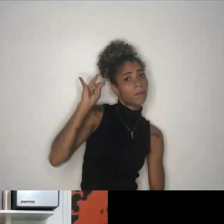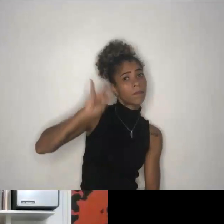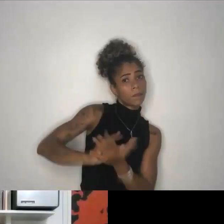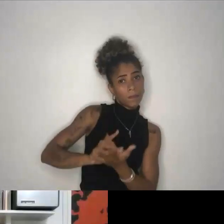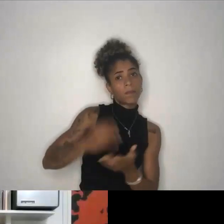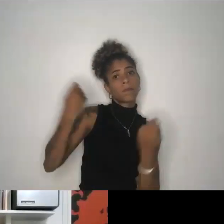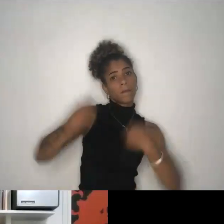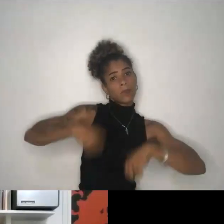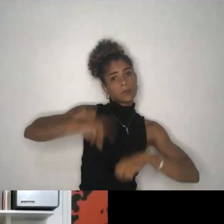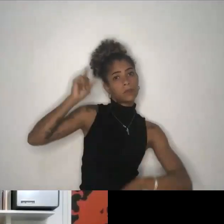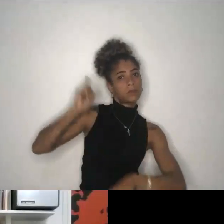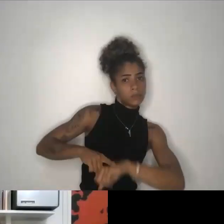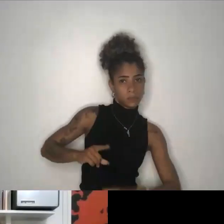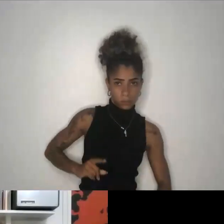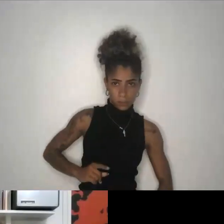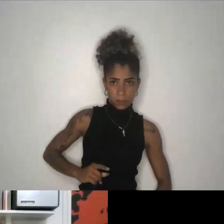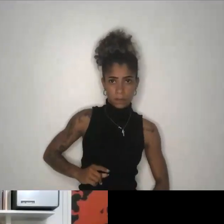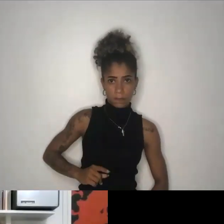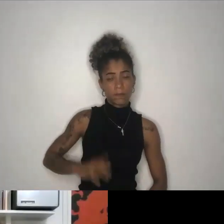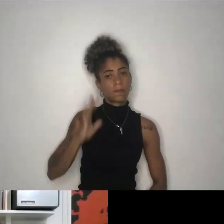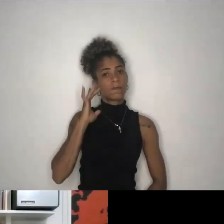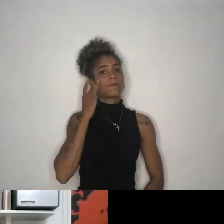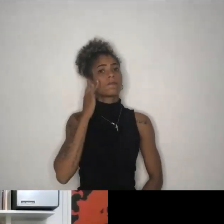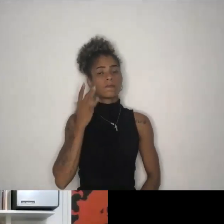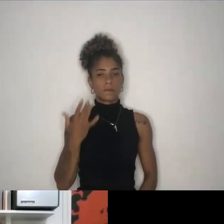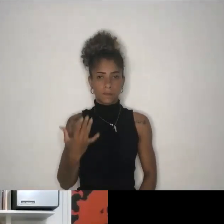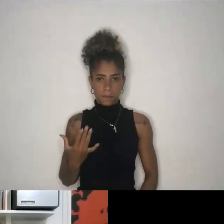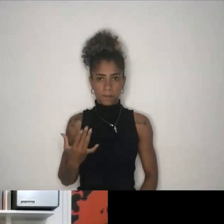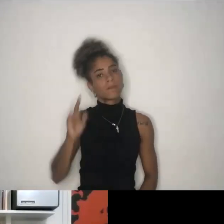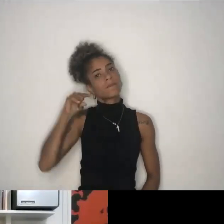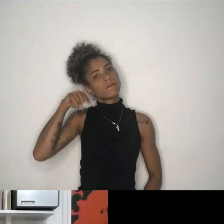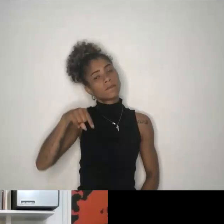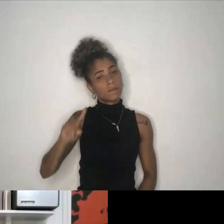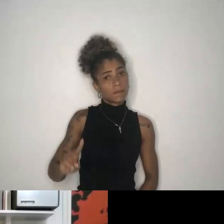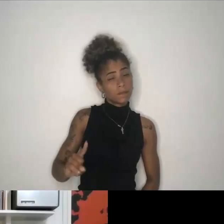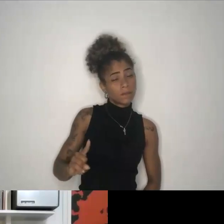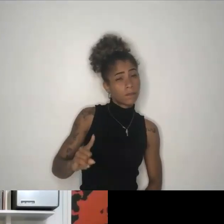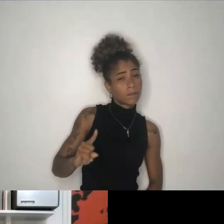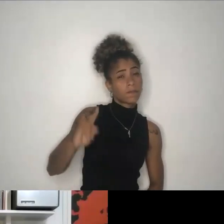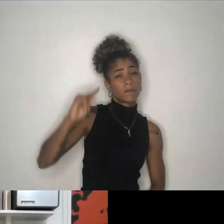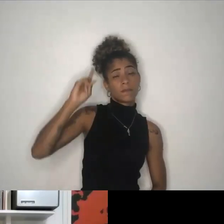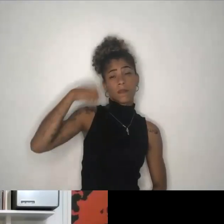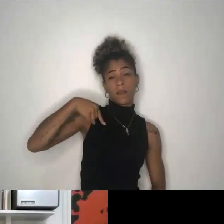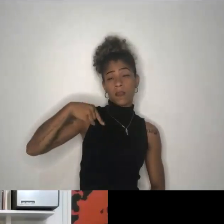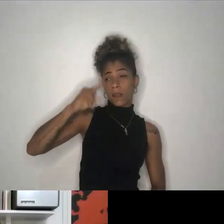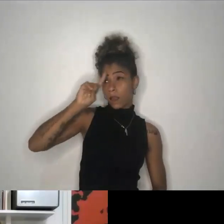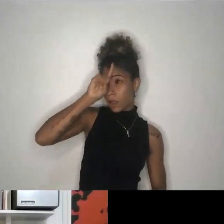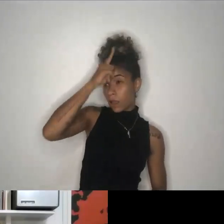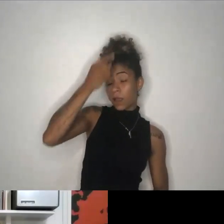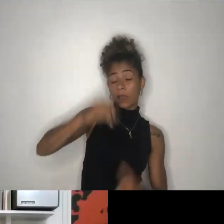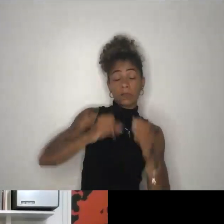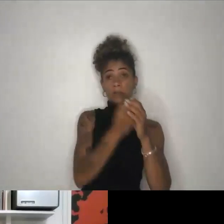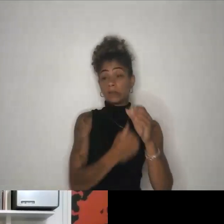desses momentos sabe eu eu acho que esse ócio criativo ele existe demais então assim